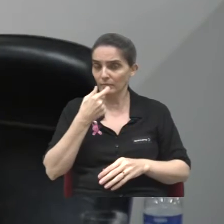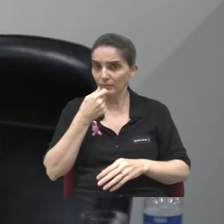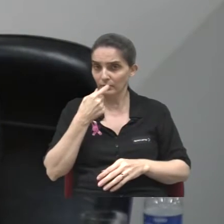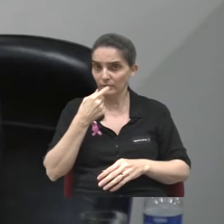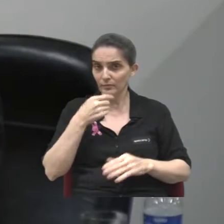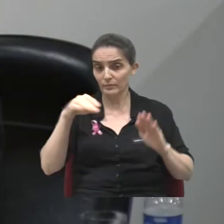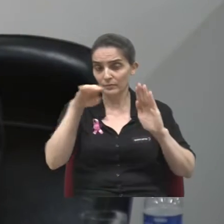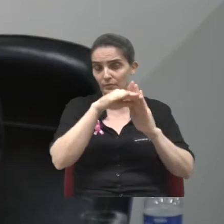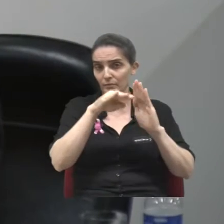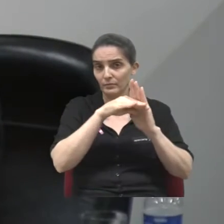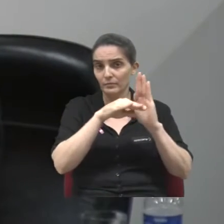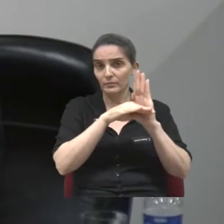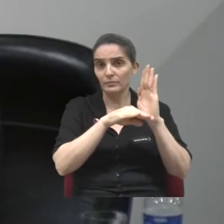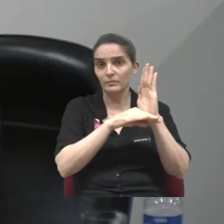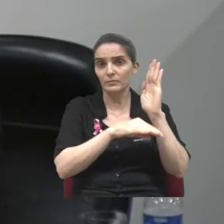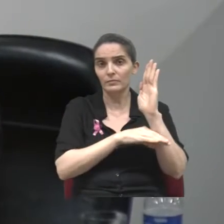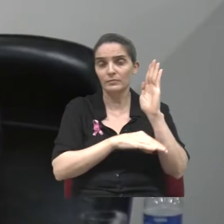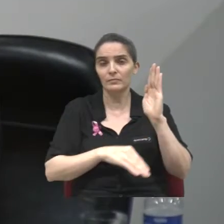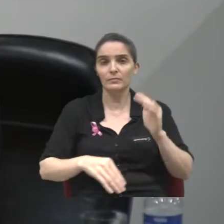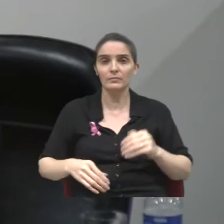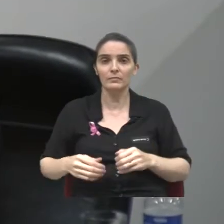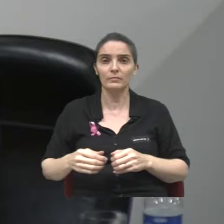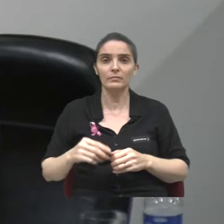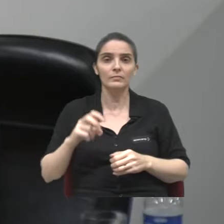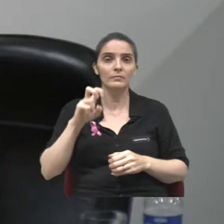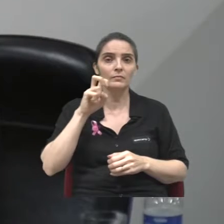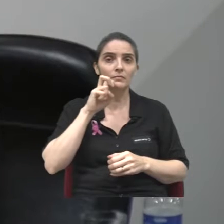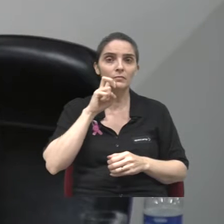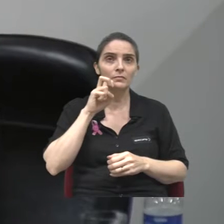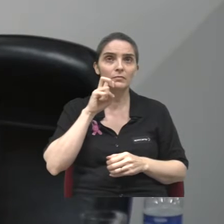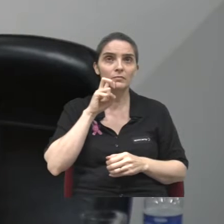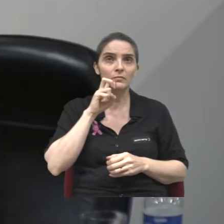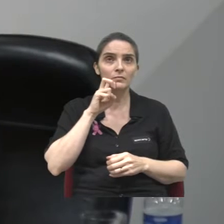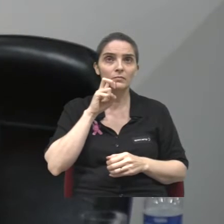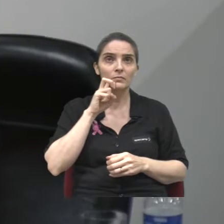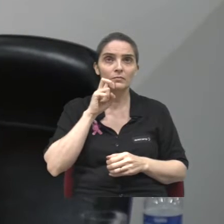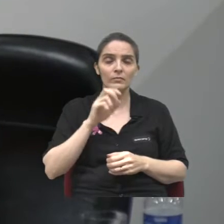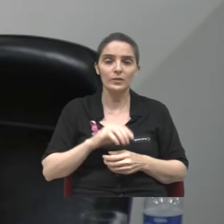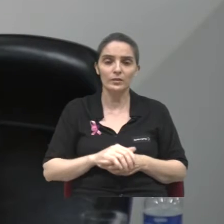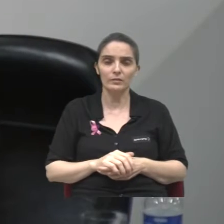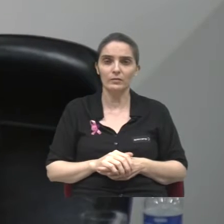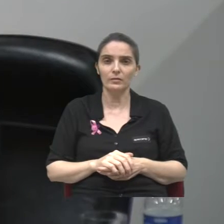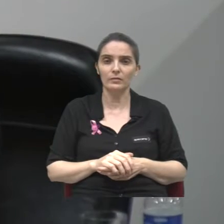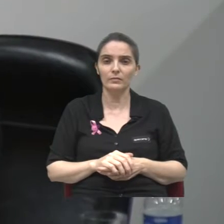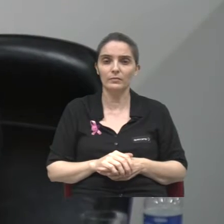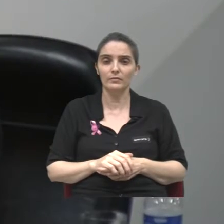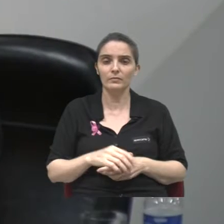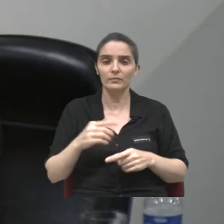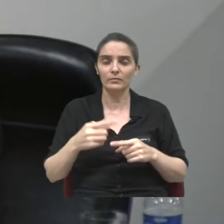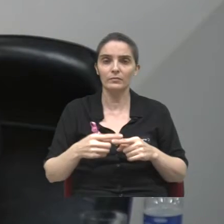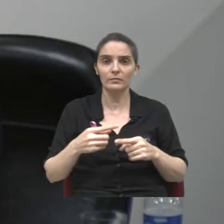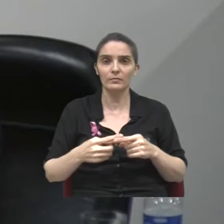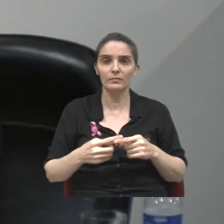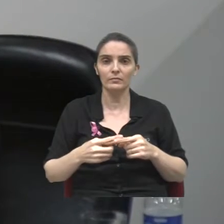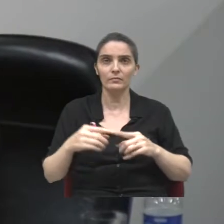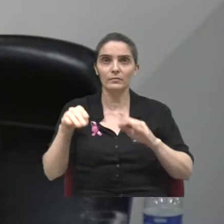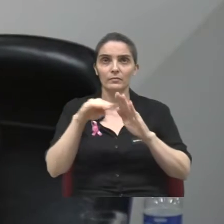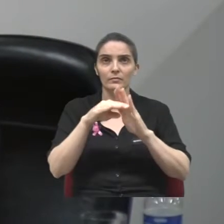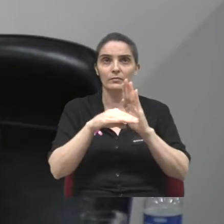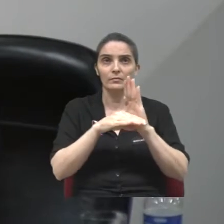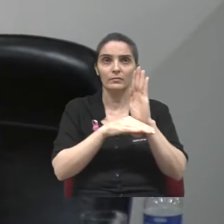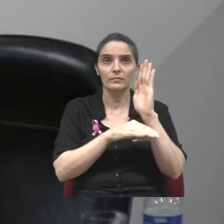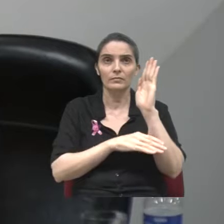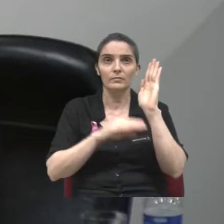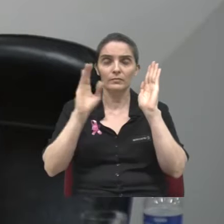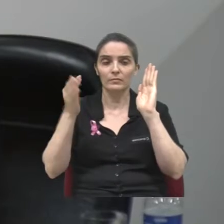sessão seguinte, agora, nessa quinta-feira. Então, visto que o projeto já passou por todas as comissões